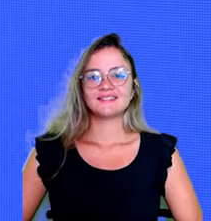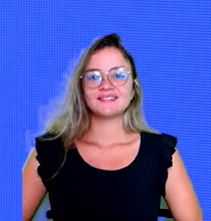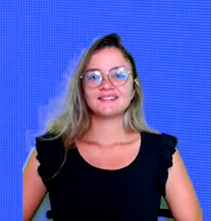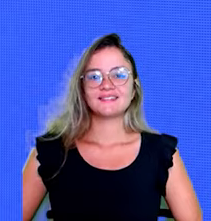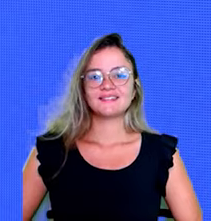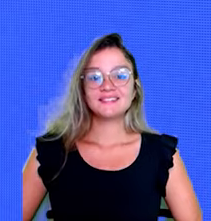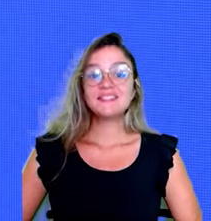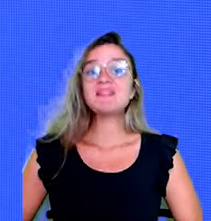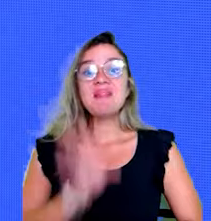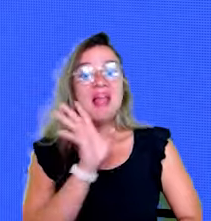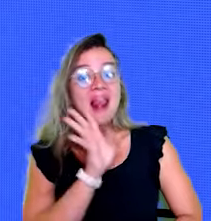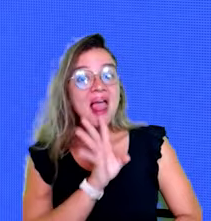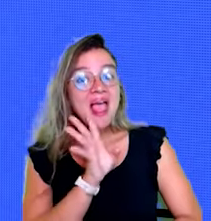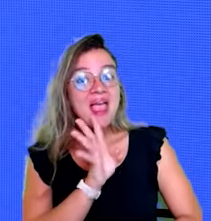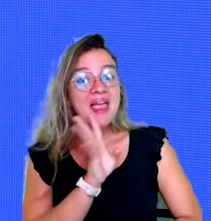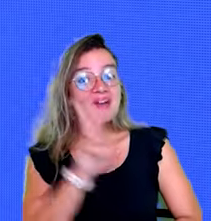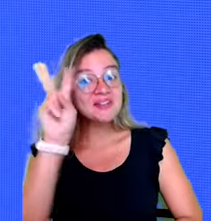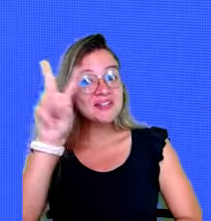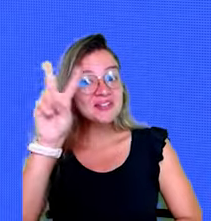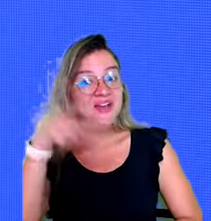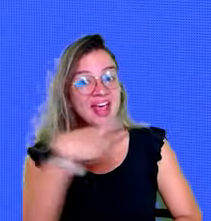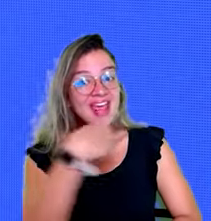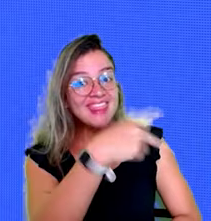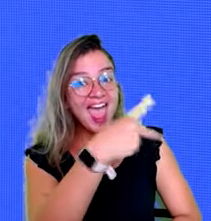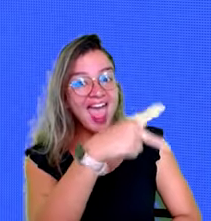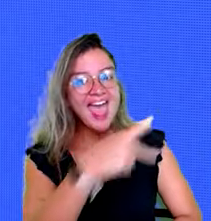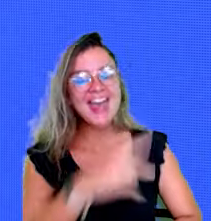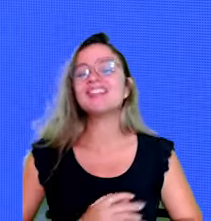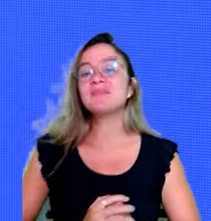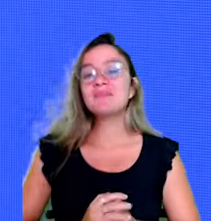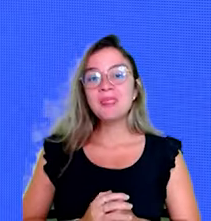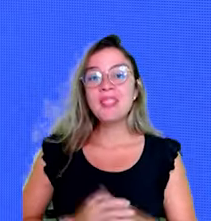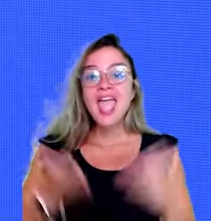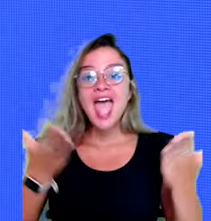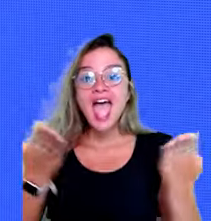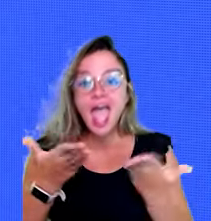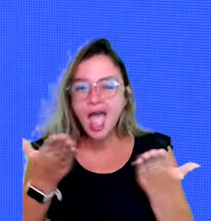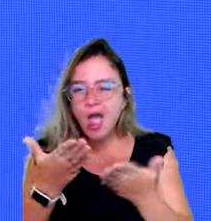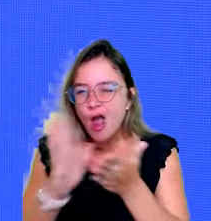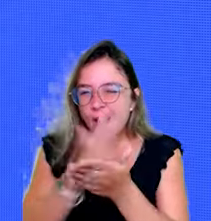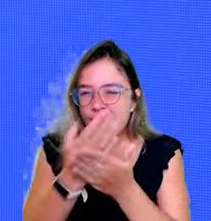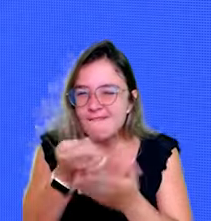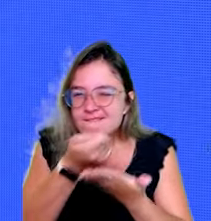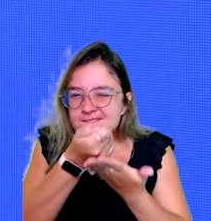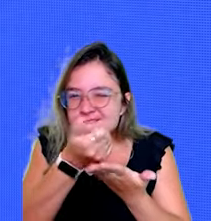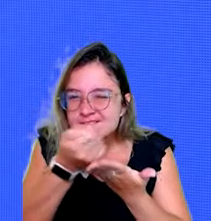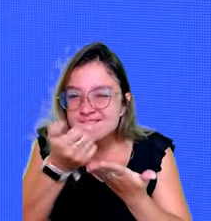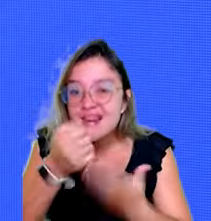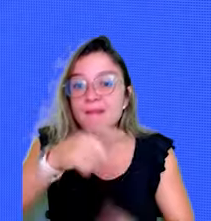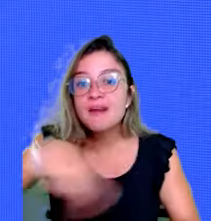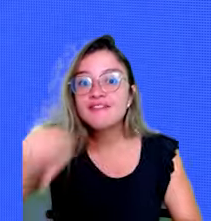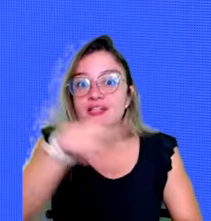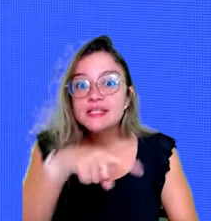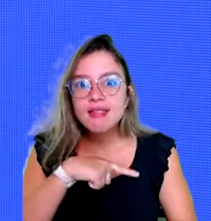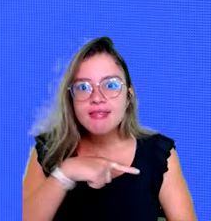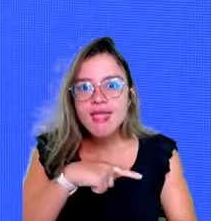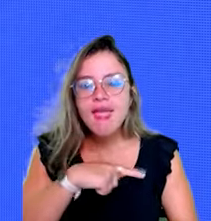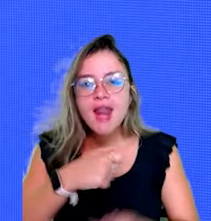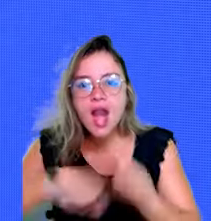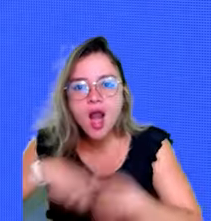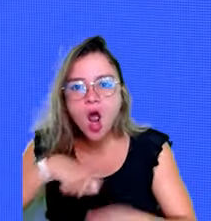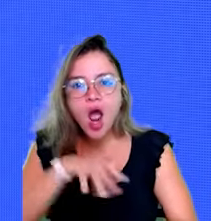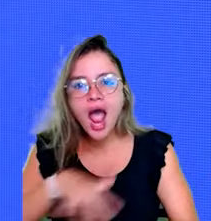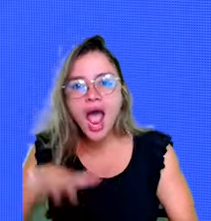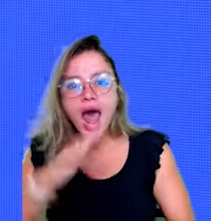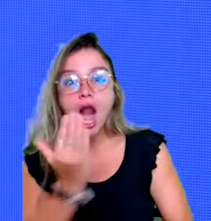Que bacana a história da Matilde. E agora a gente vai trazer algumas dicas aqui para você que já tem negócio no ramo de alimentação